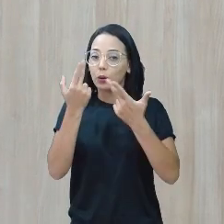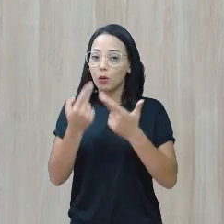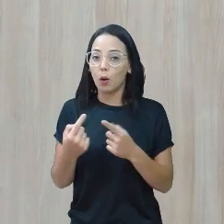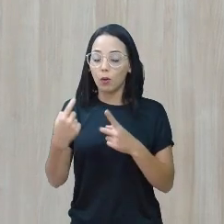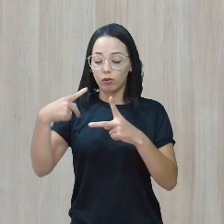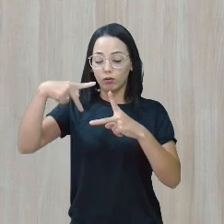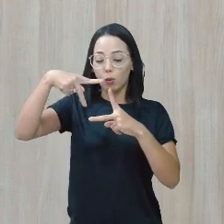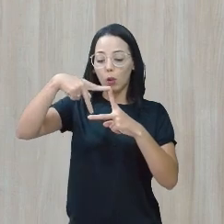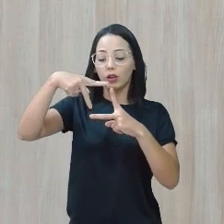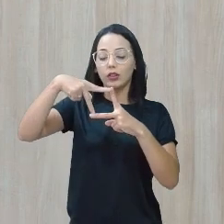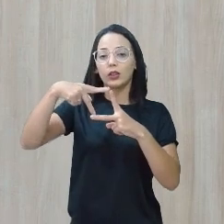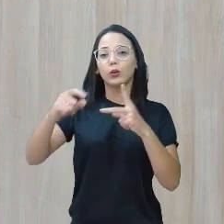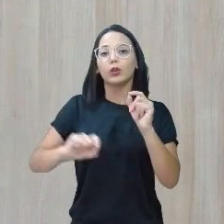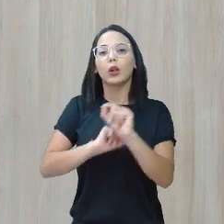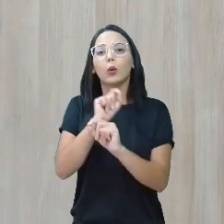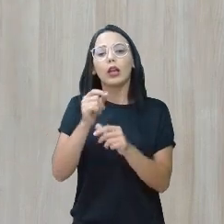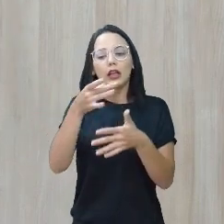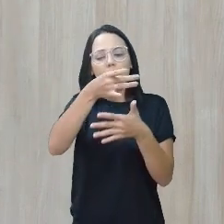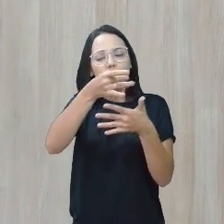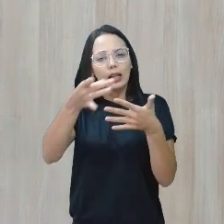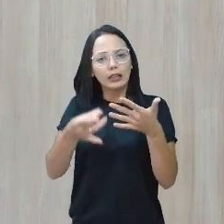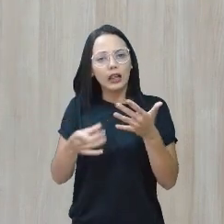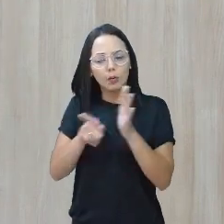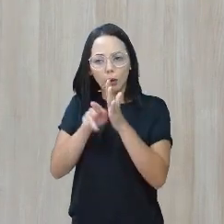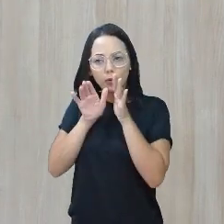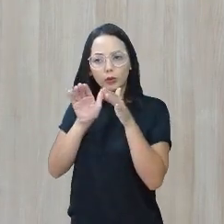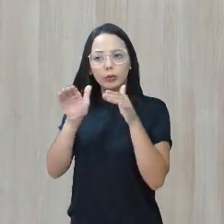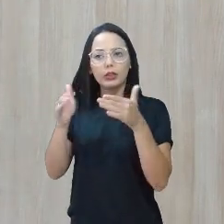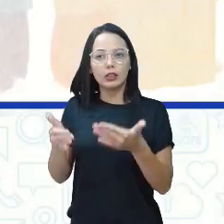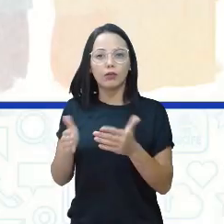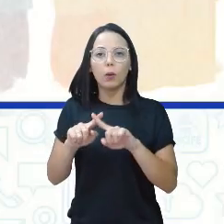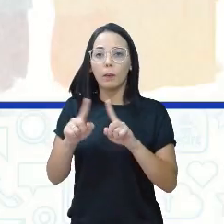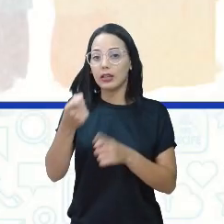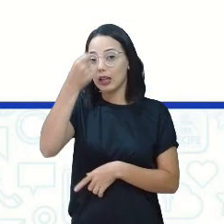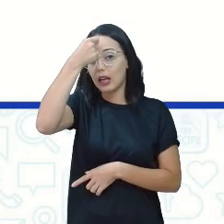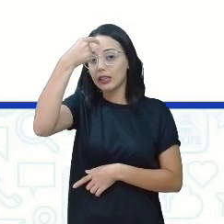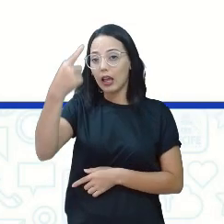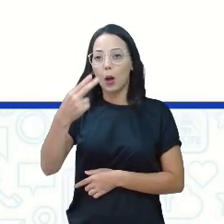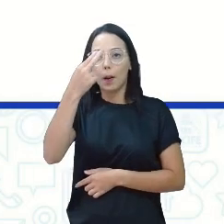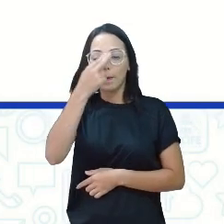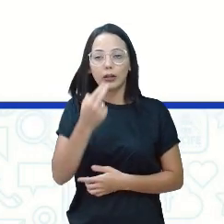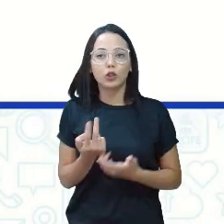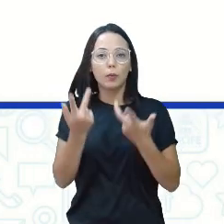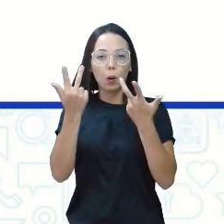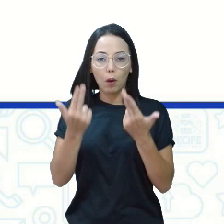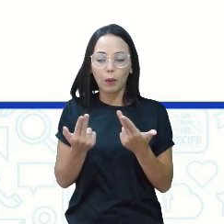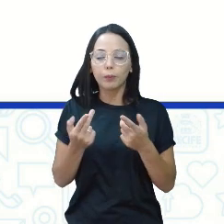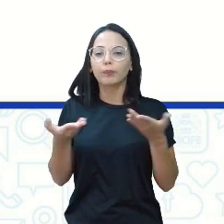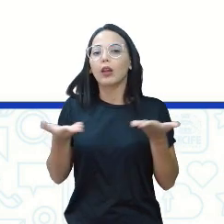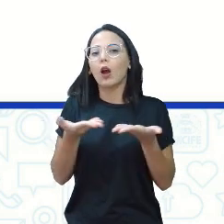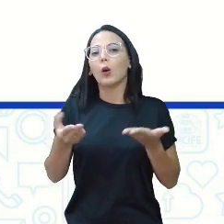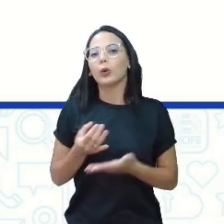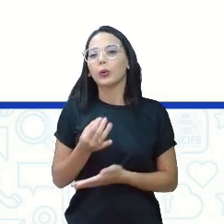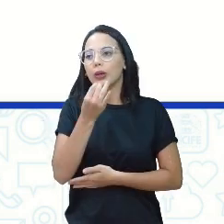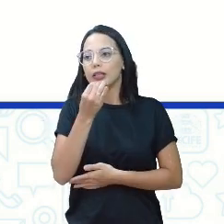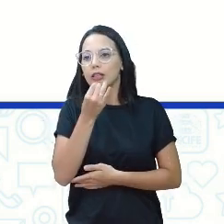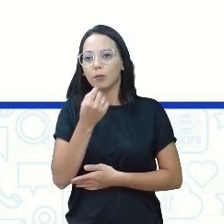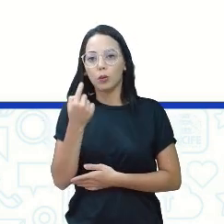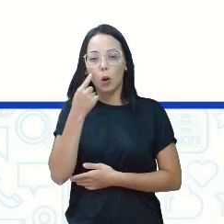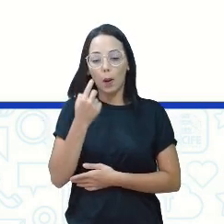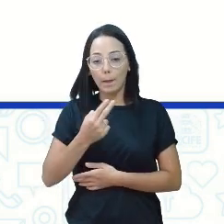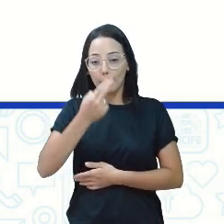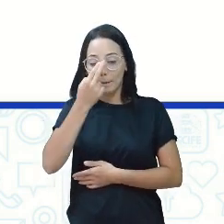quadrado é que a gente vai ter um detalhe específico aí, ó. A ideia vai ser a mesma E aí a gente vai ter esse exemplo.